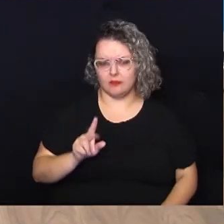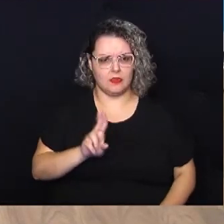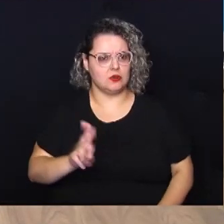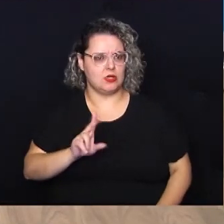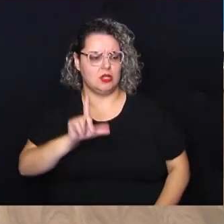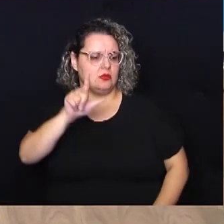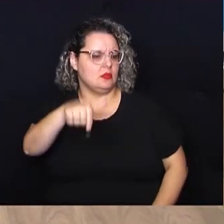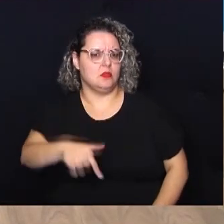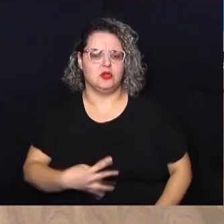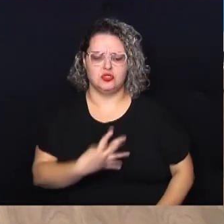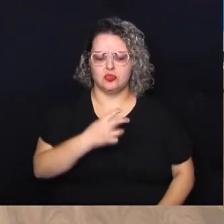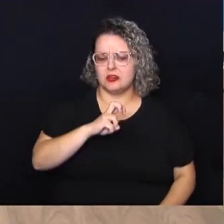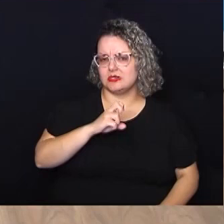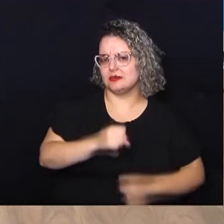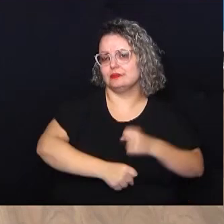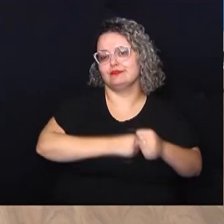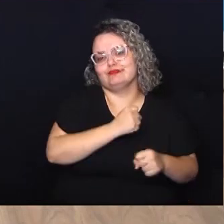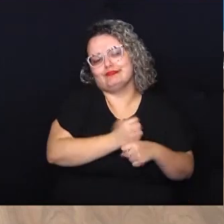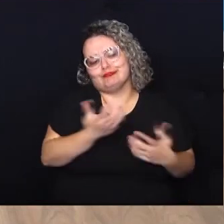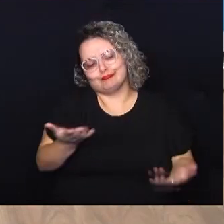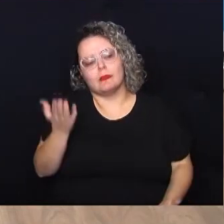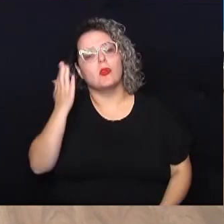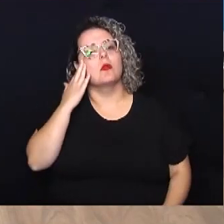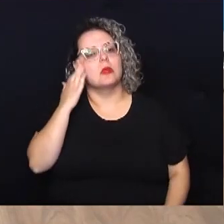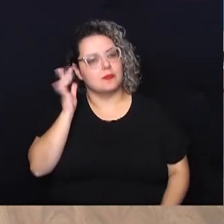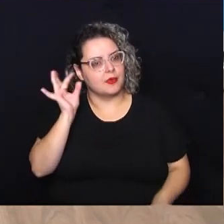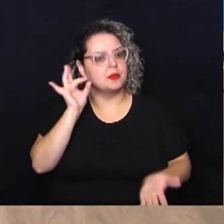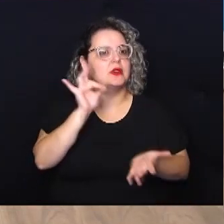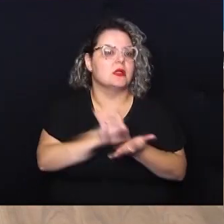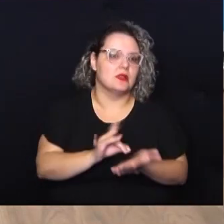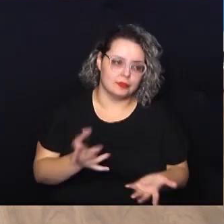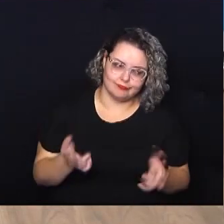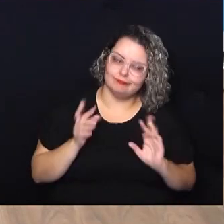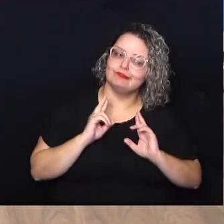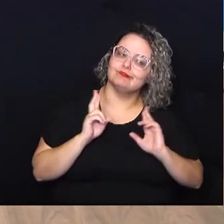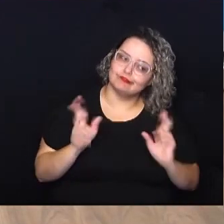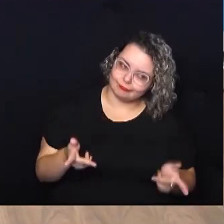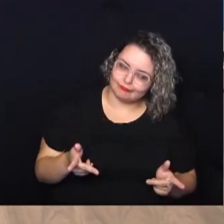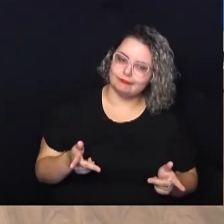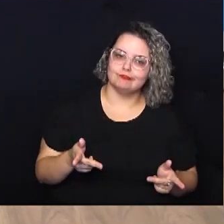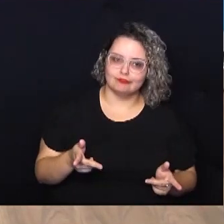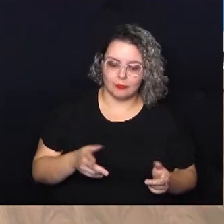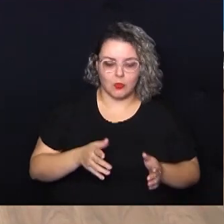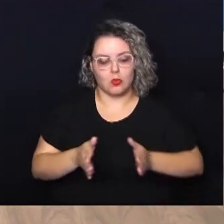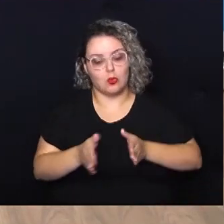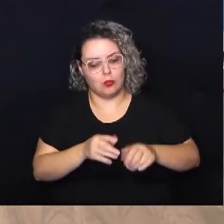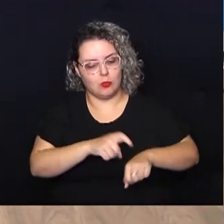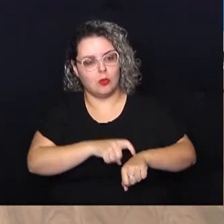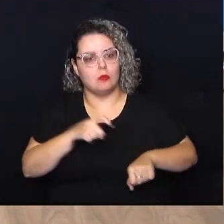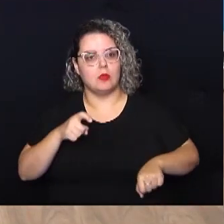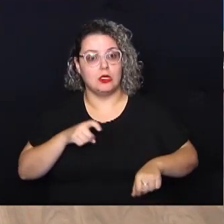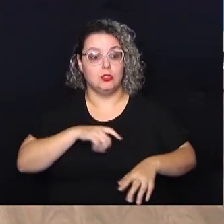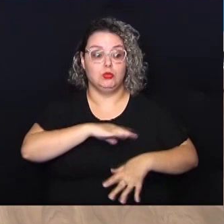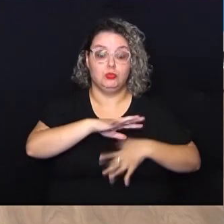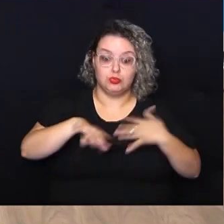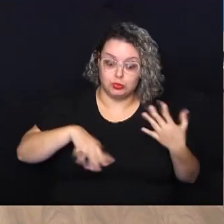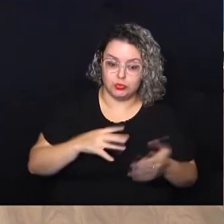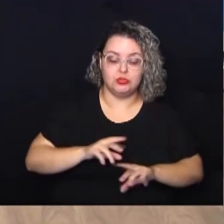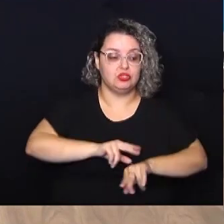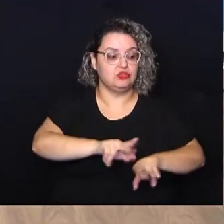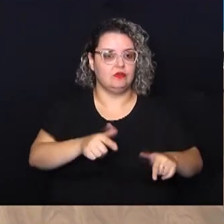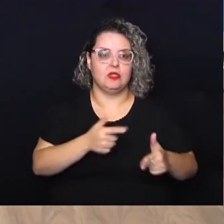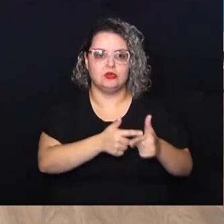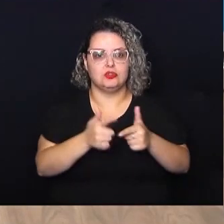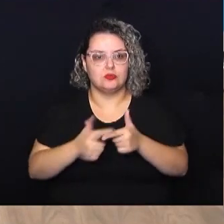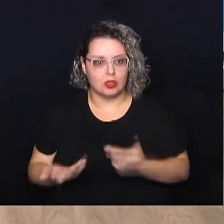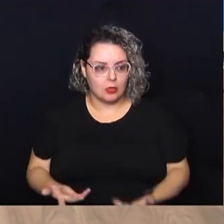depois de 4 ou 5 anos, mas a gente sabe que a realidade ela é completamente diferente. Naquele momento conturbado de muitos problemas,